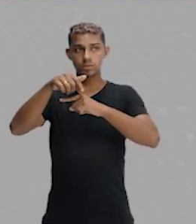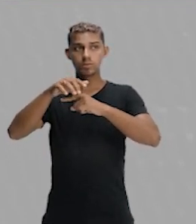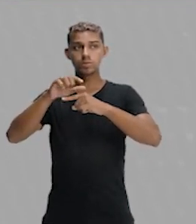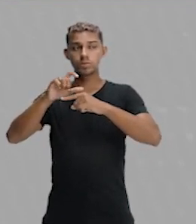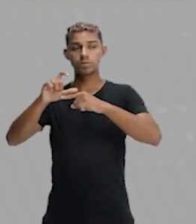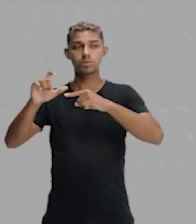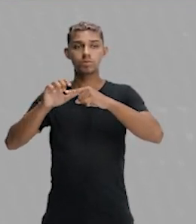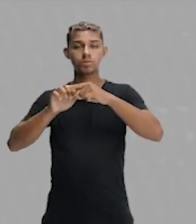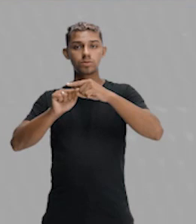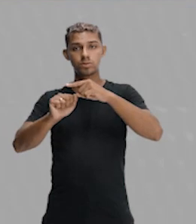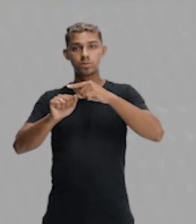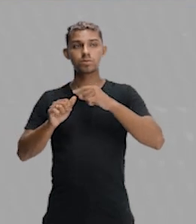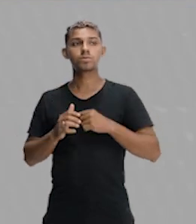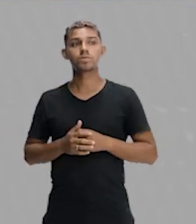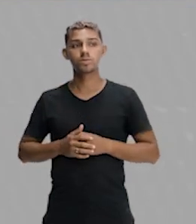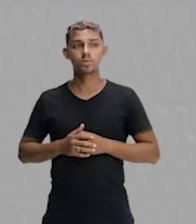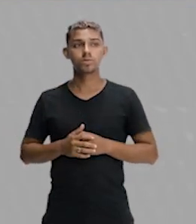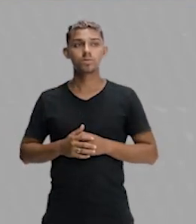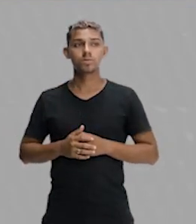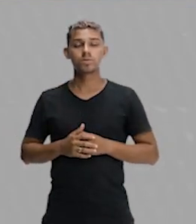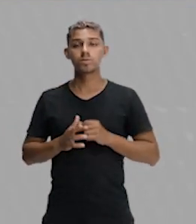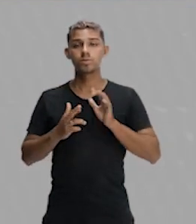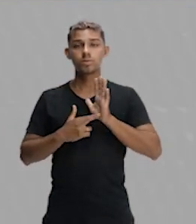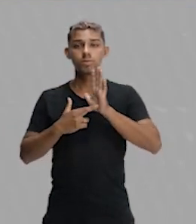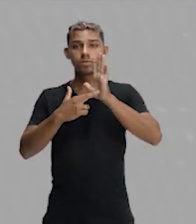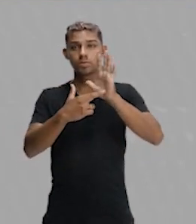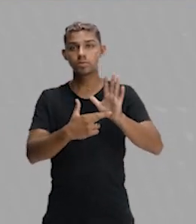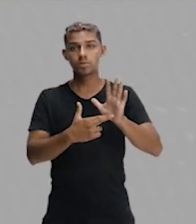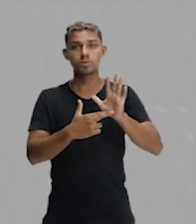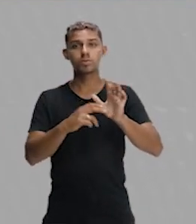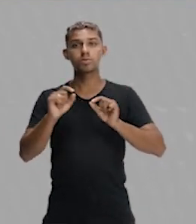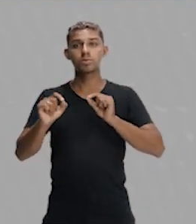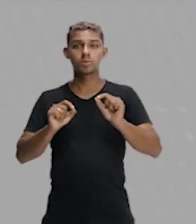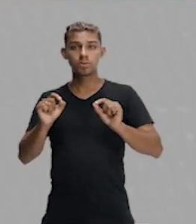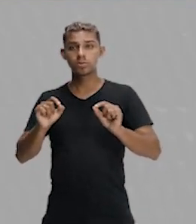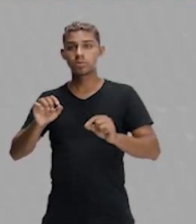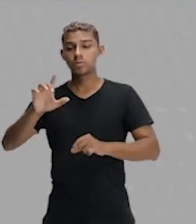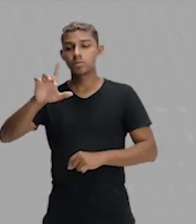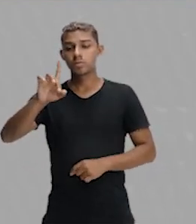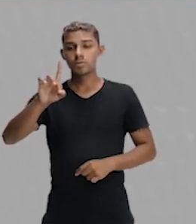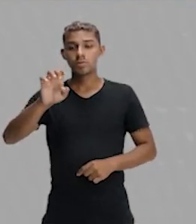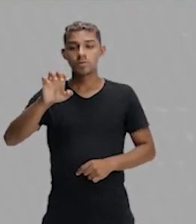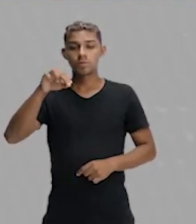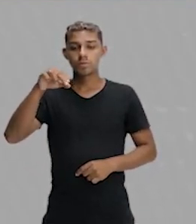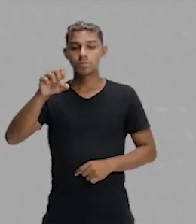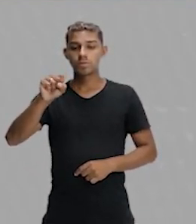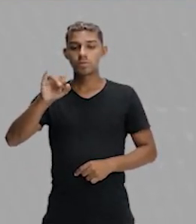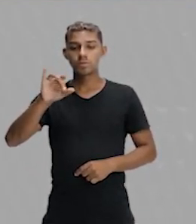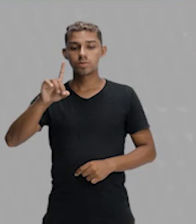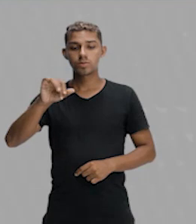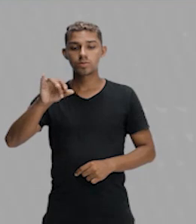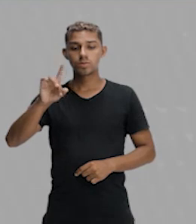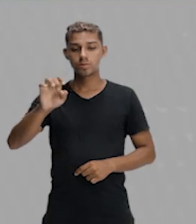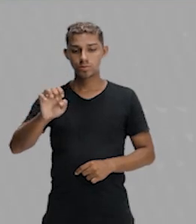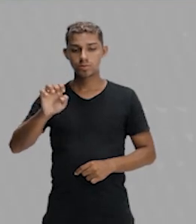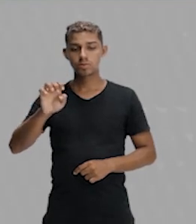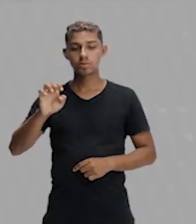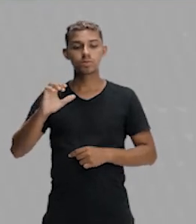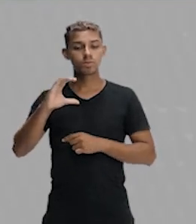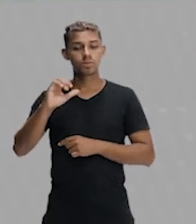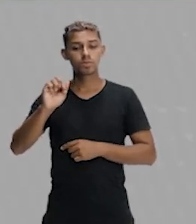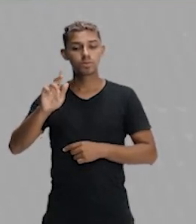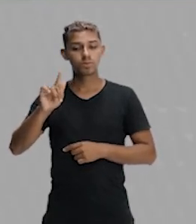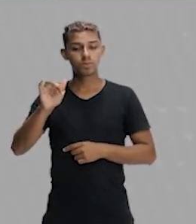Então, nós representamos isso como densidade de cargas,